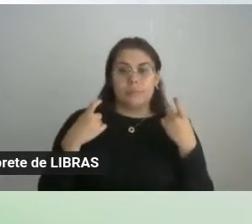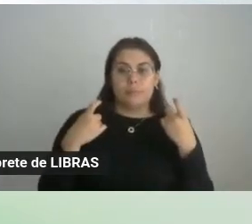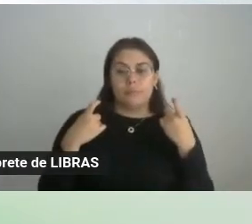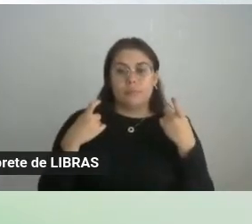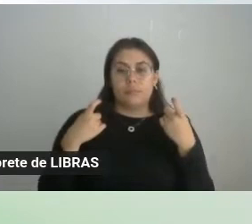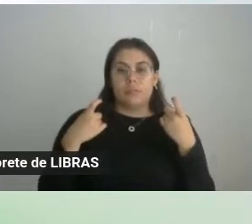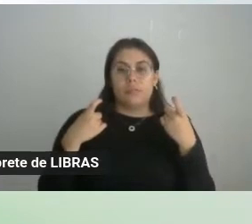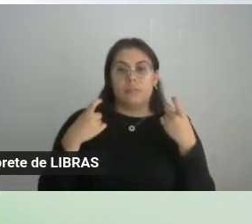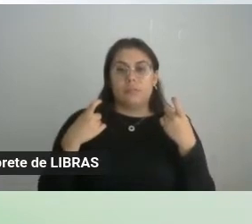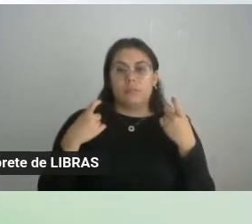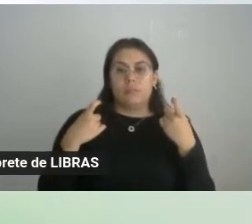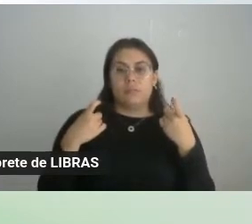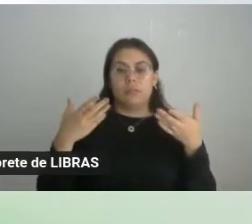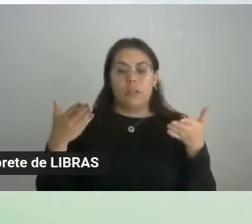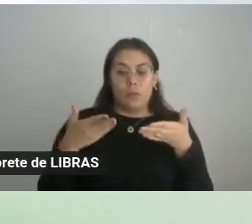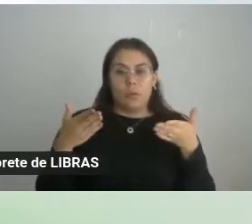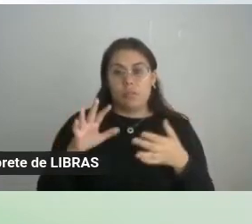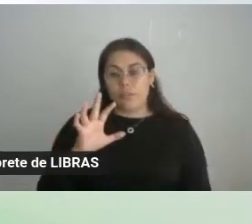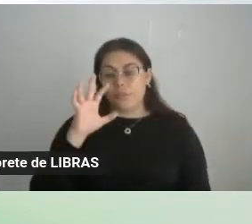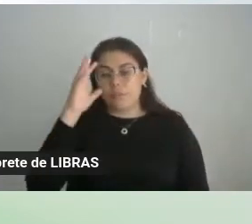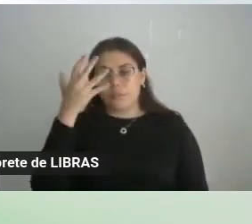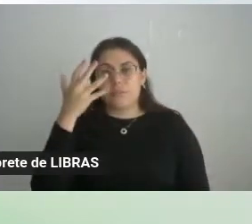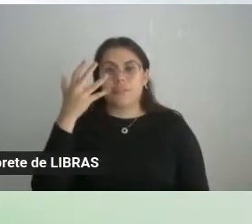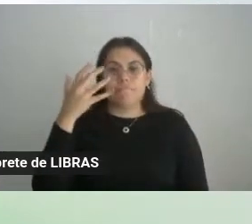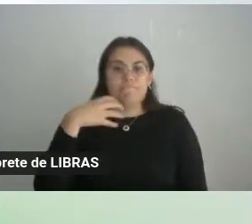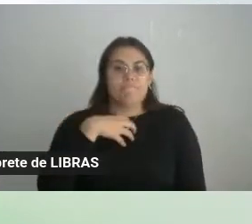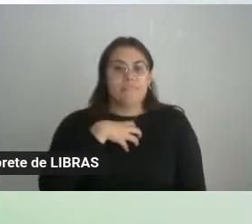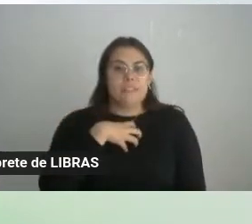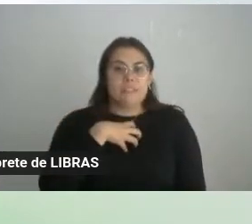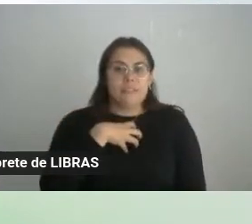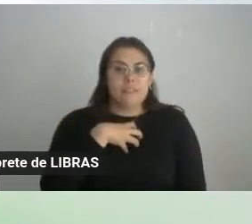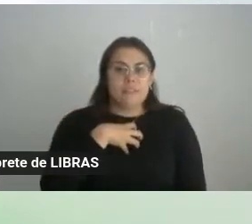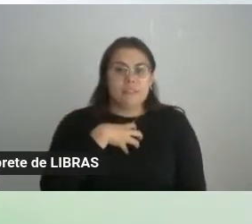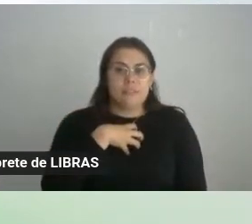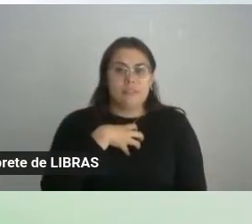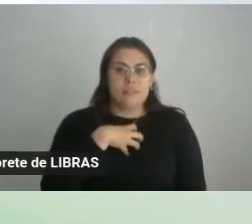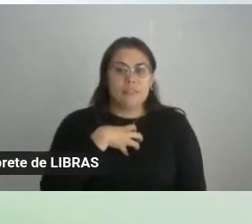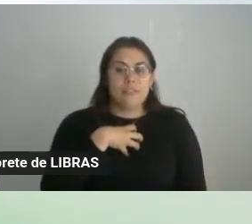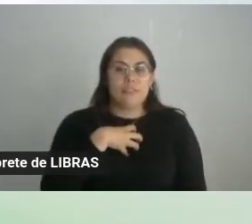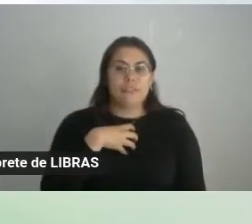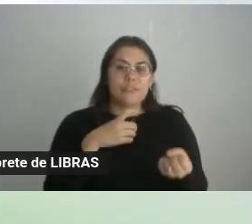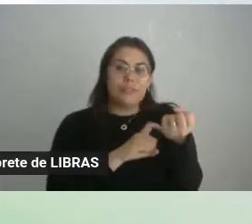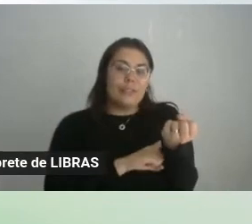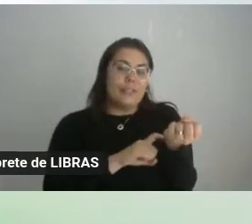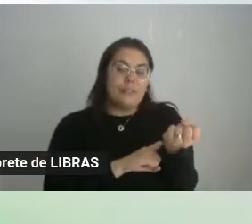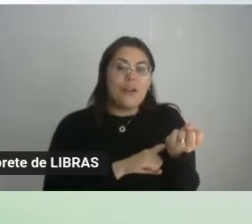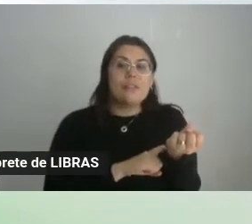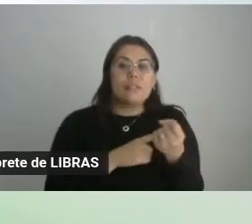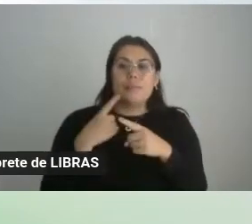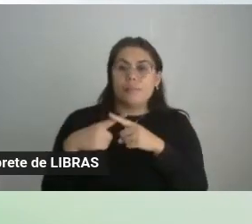acontecendo aqui agora. Estou muito impactada, eu estou até nervosa, porque é muito importante